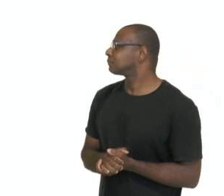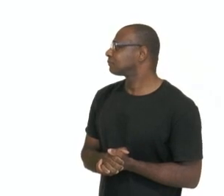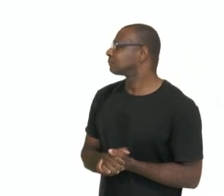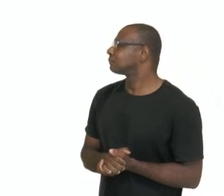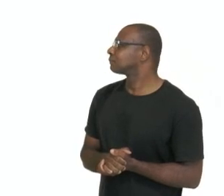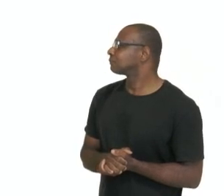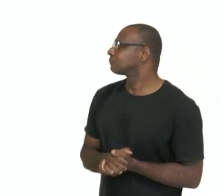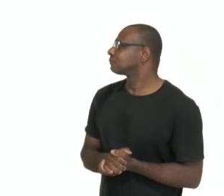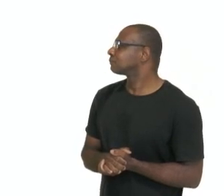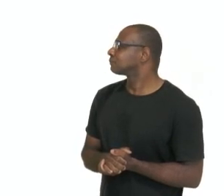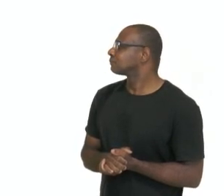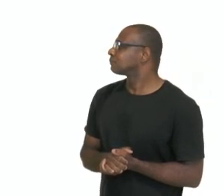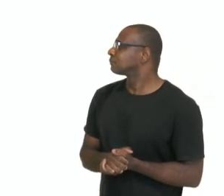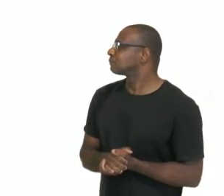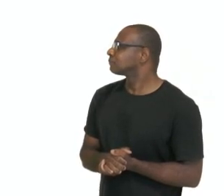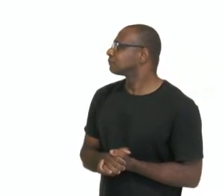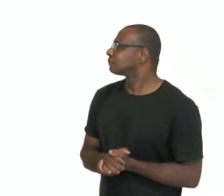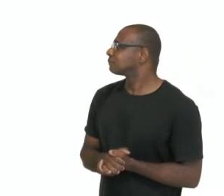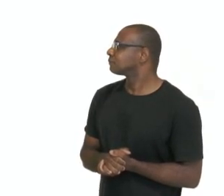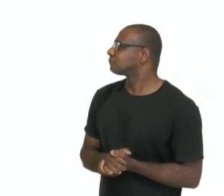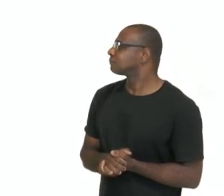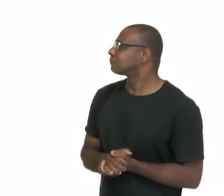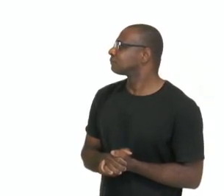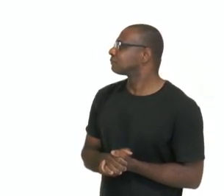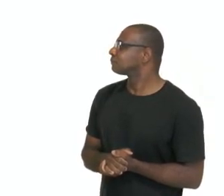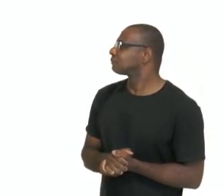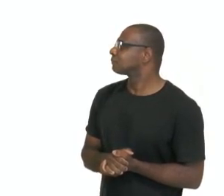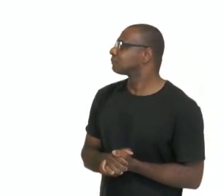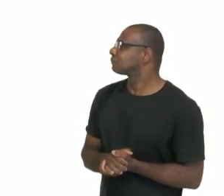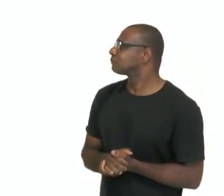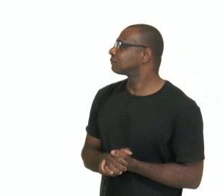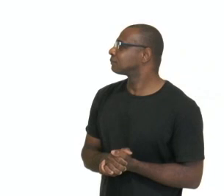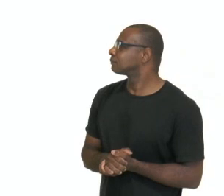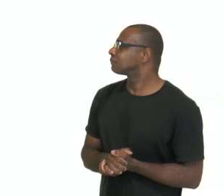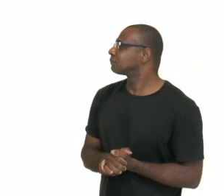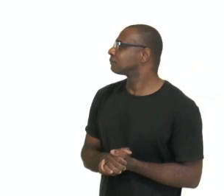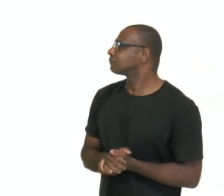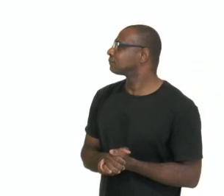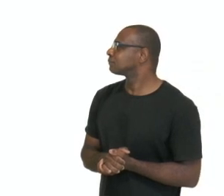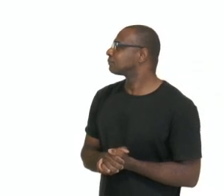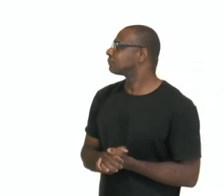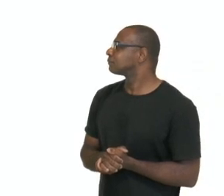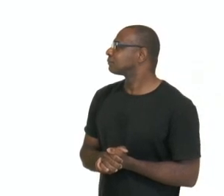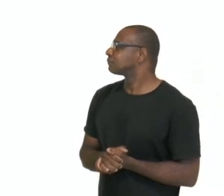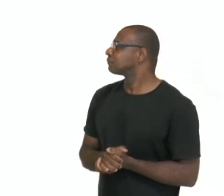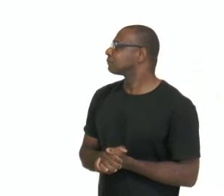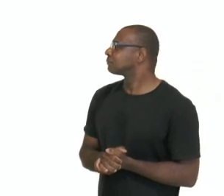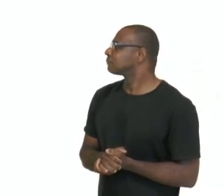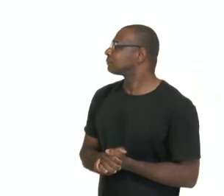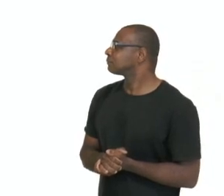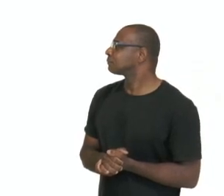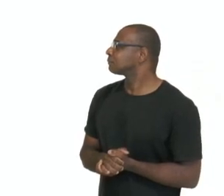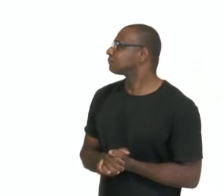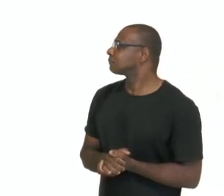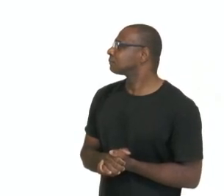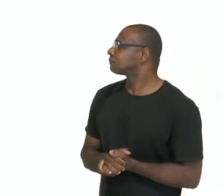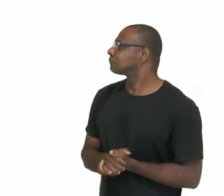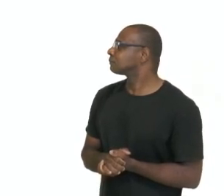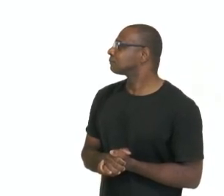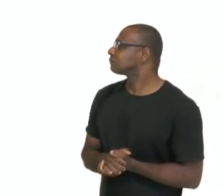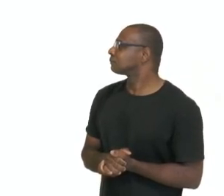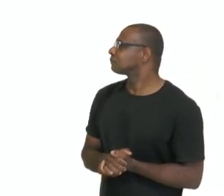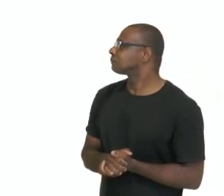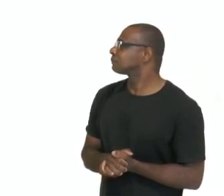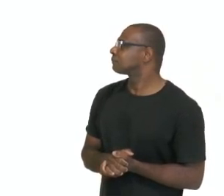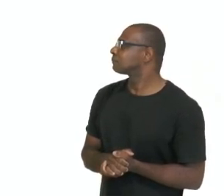quiser. Entendem? Valia mais do que me dar o livro. Pelo tempo que eu quisesse, é